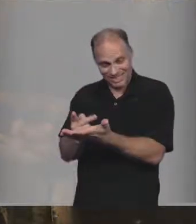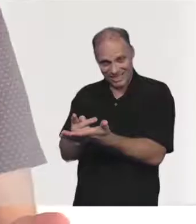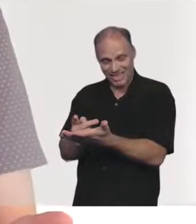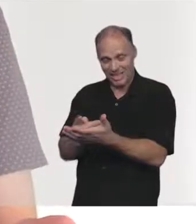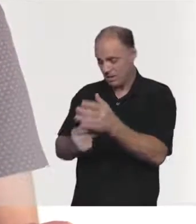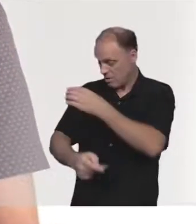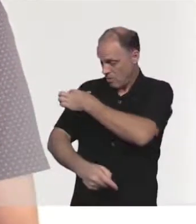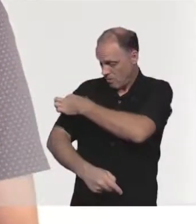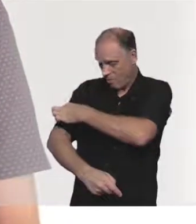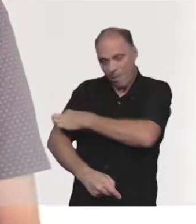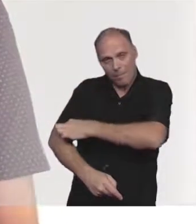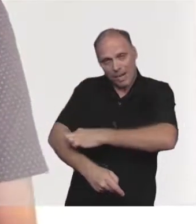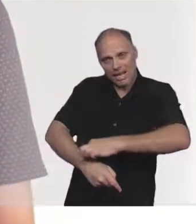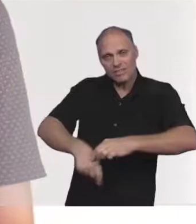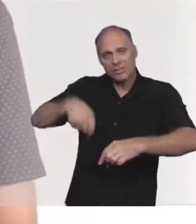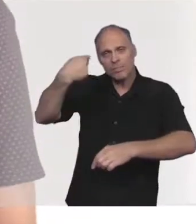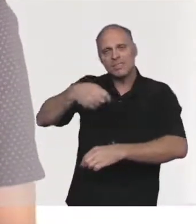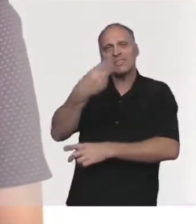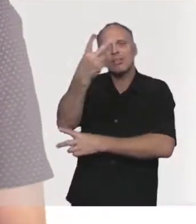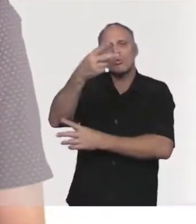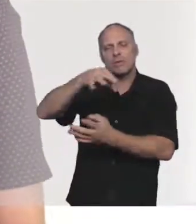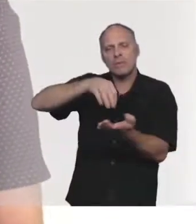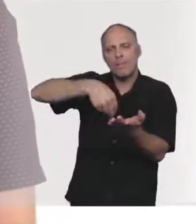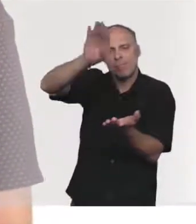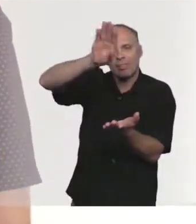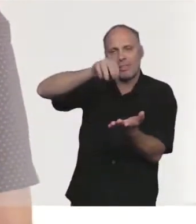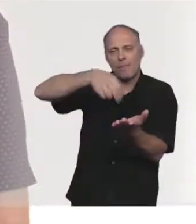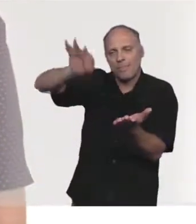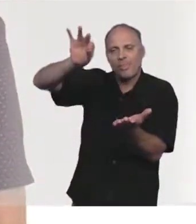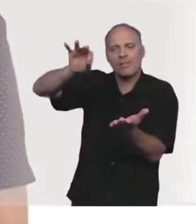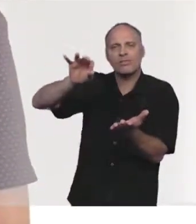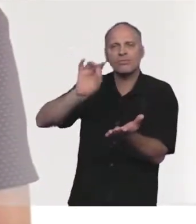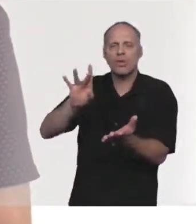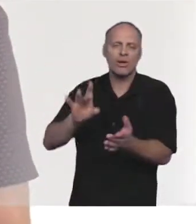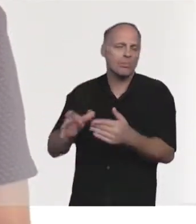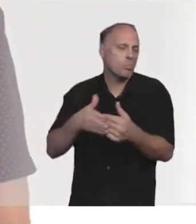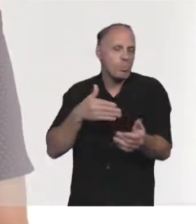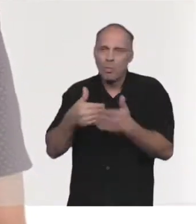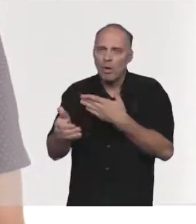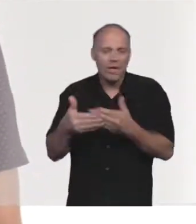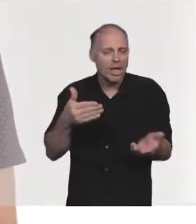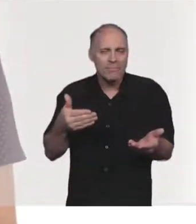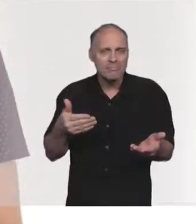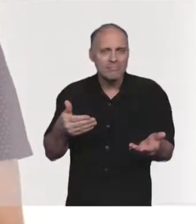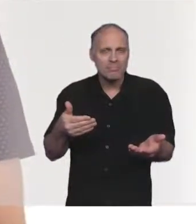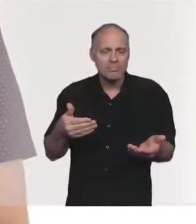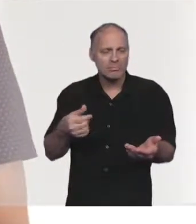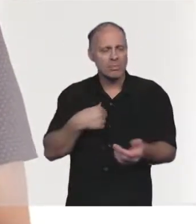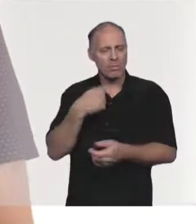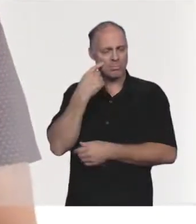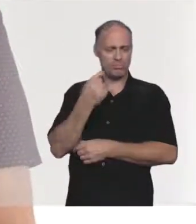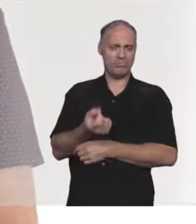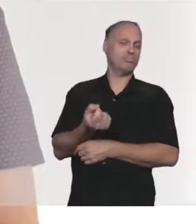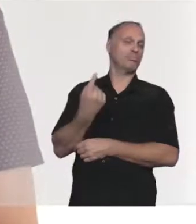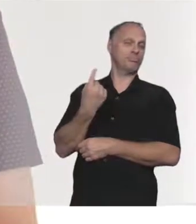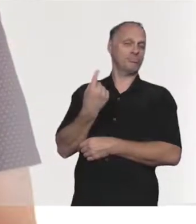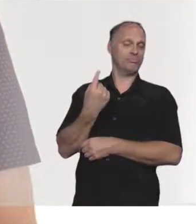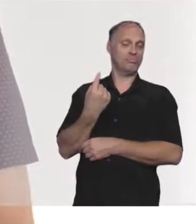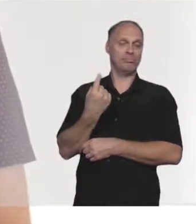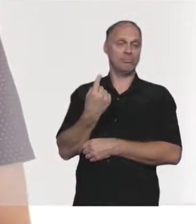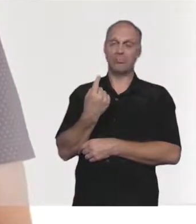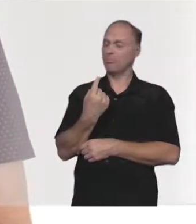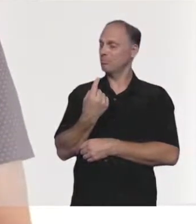desenhar um braço ele precisa de 2 pinceladas quaisquer. E aquilo me chamou muita